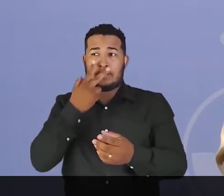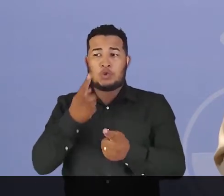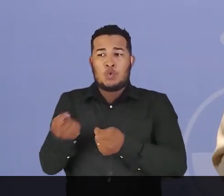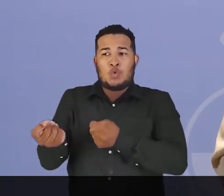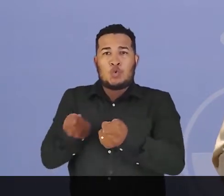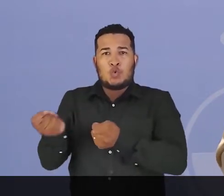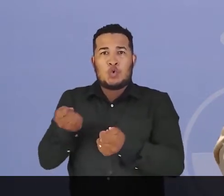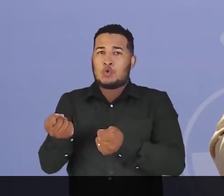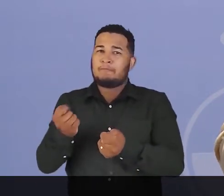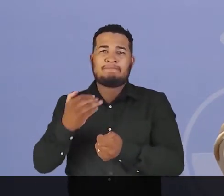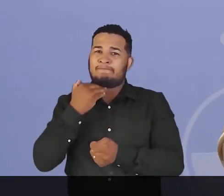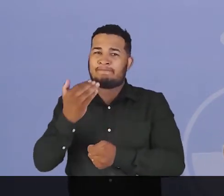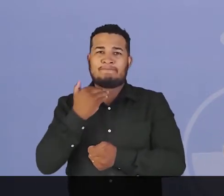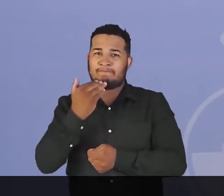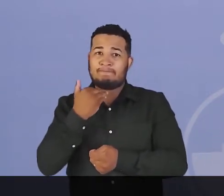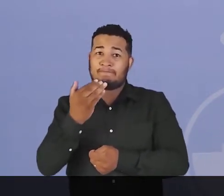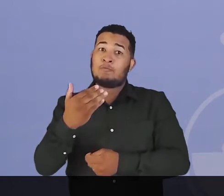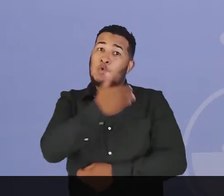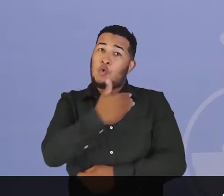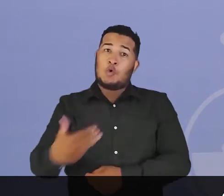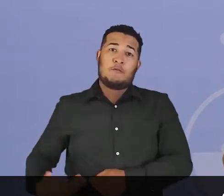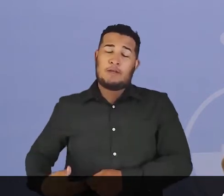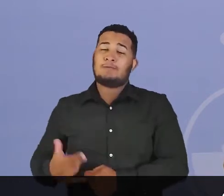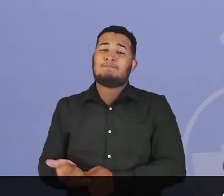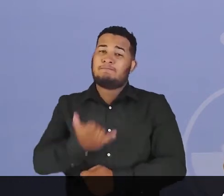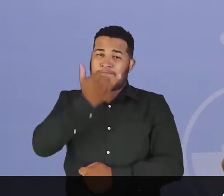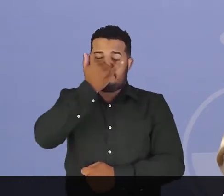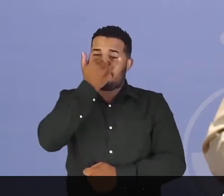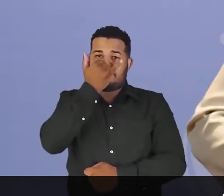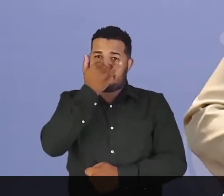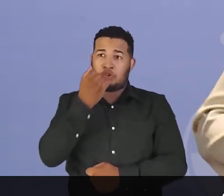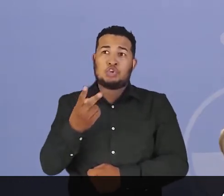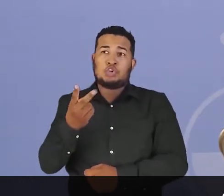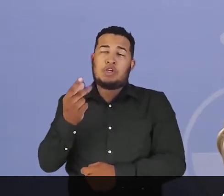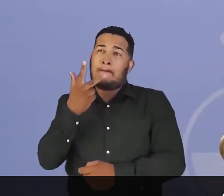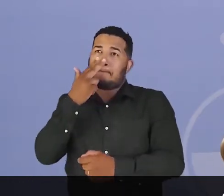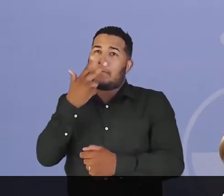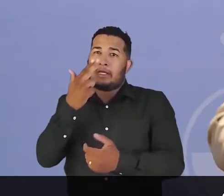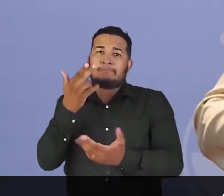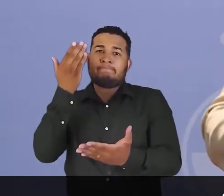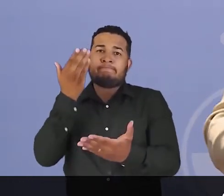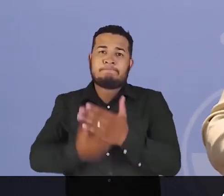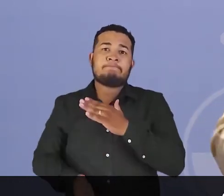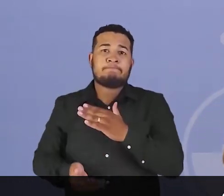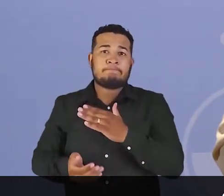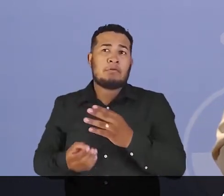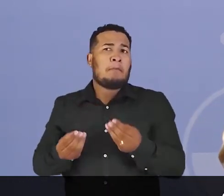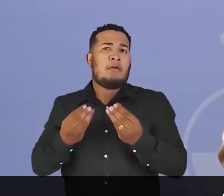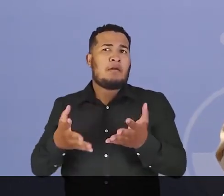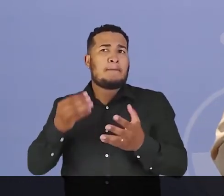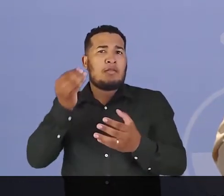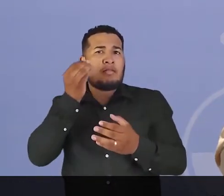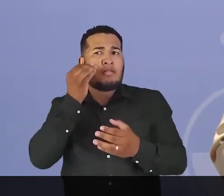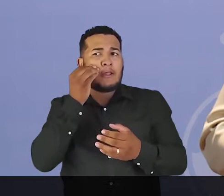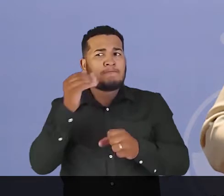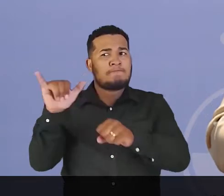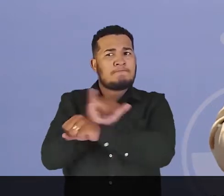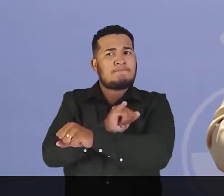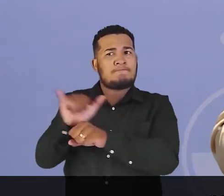o controle sobre a moeda. O governo tailandês deixou que a moeda flutuasse para que